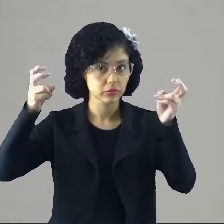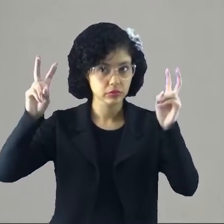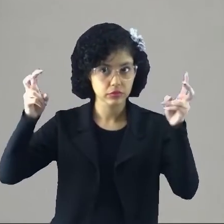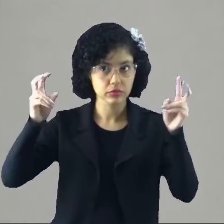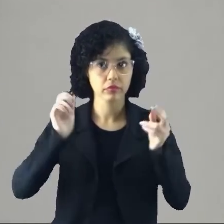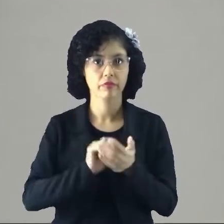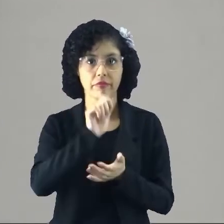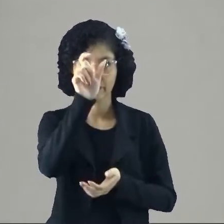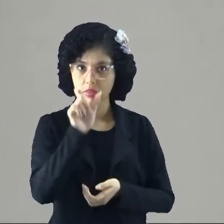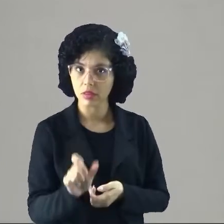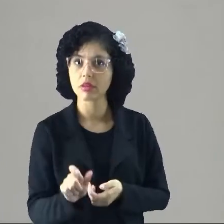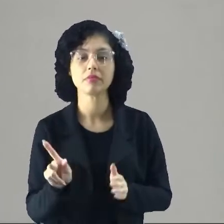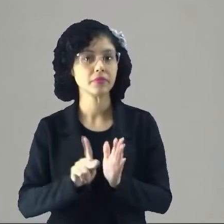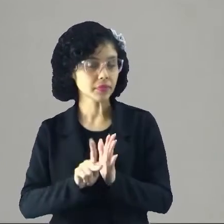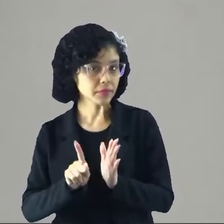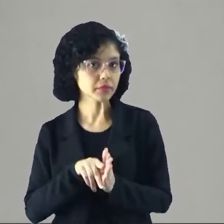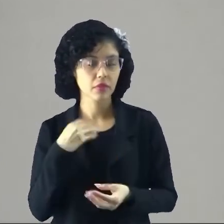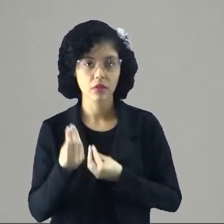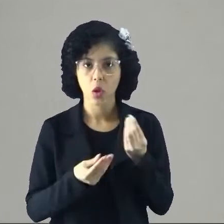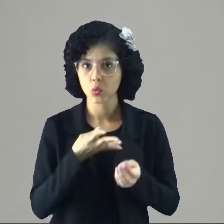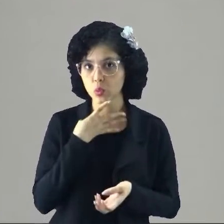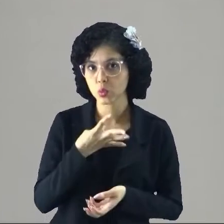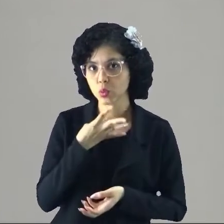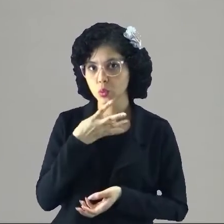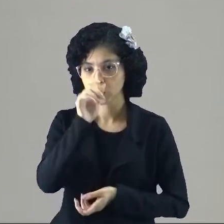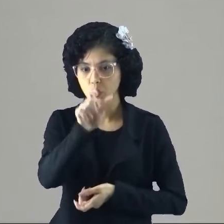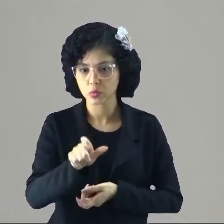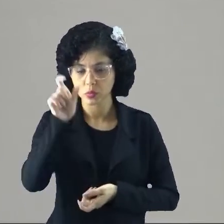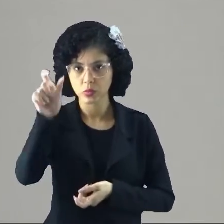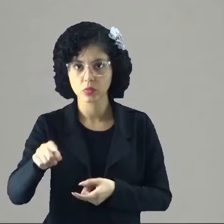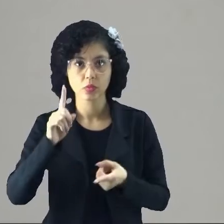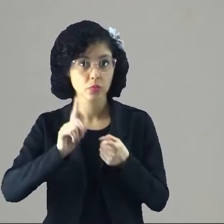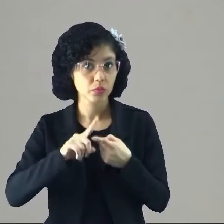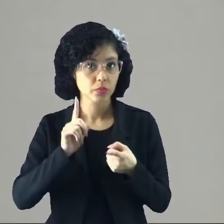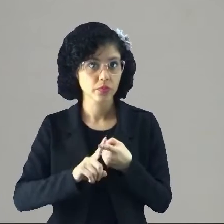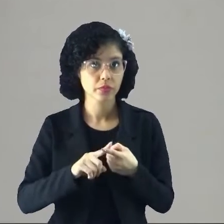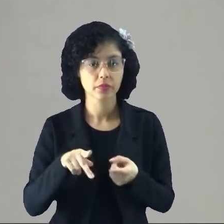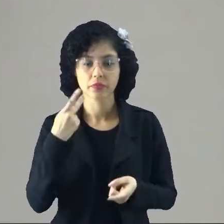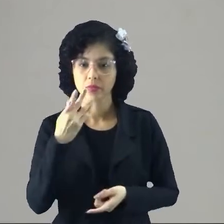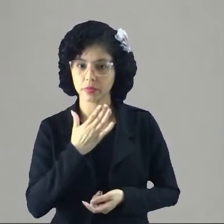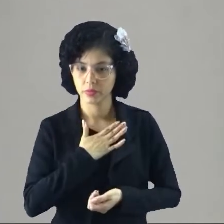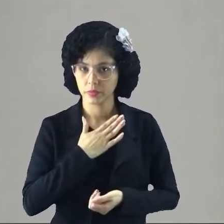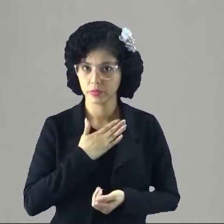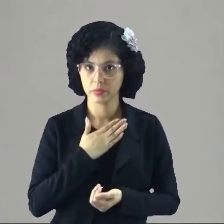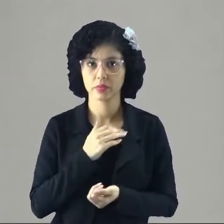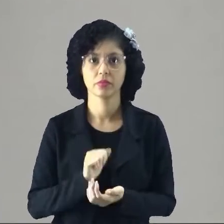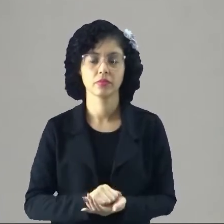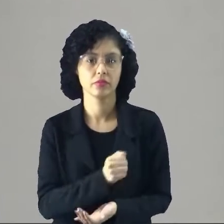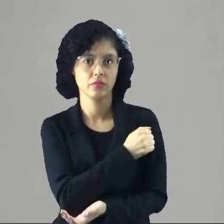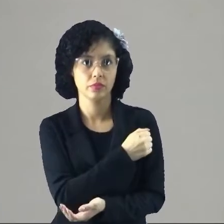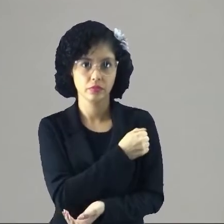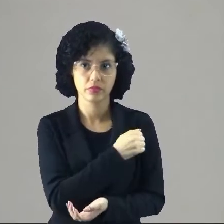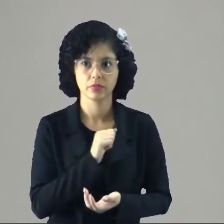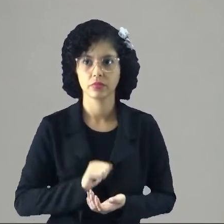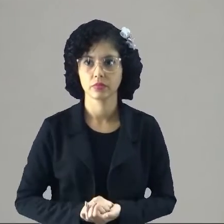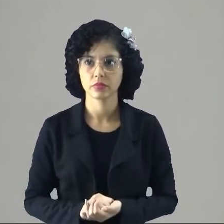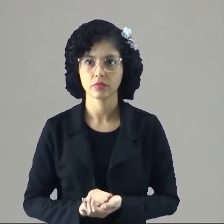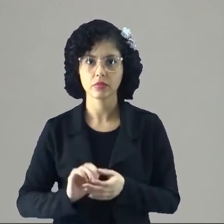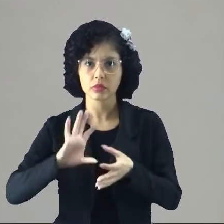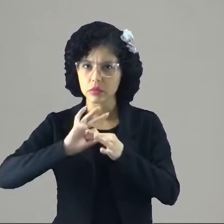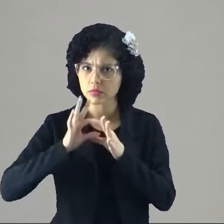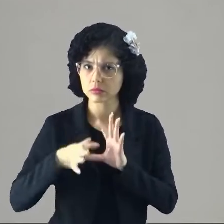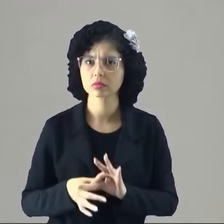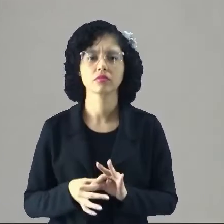a personagem Mafalda mesmo, né, conhecendo os personagens. Porque eu sempre digo aos meus alunos, se você entender o